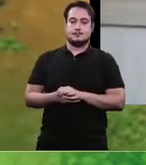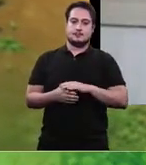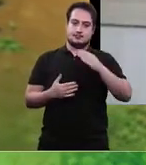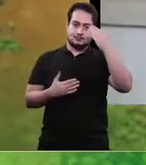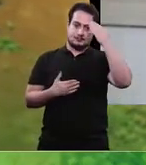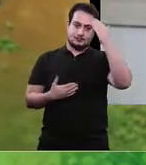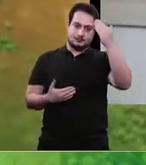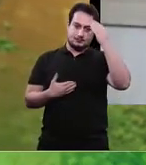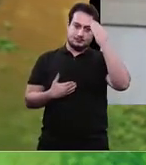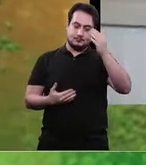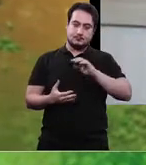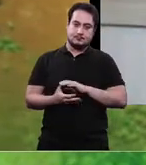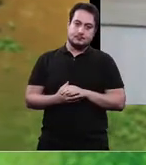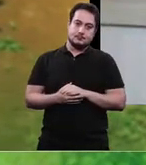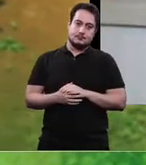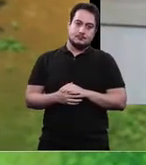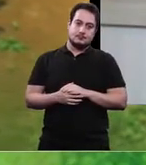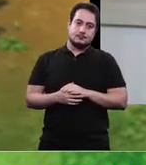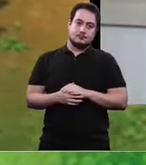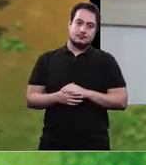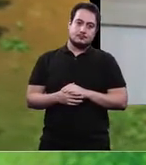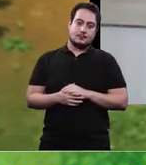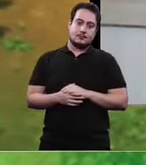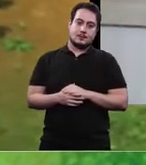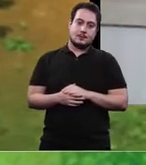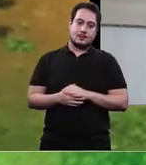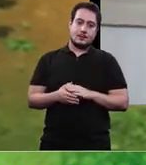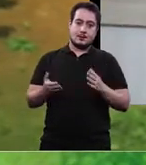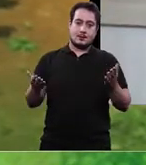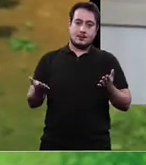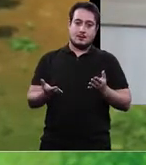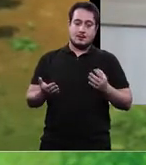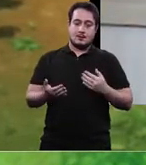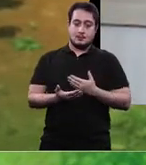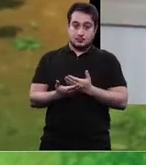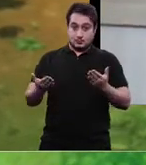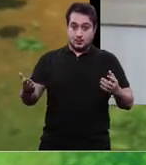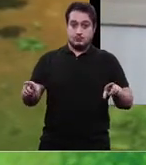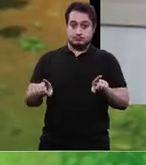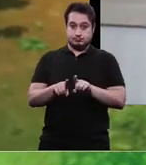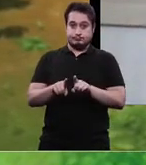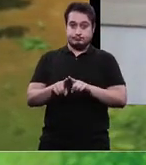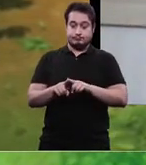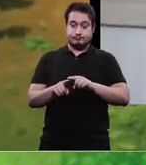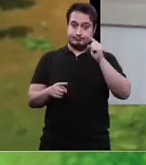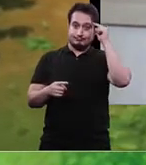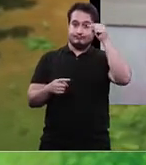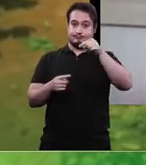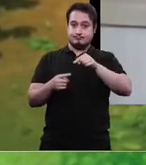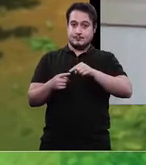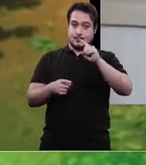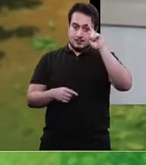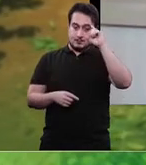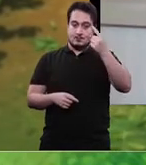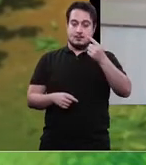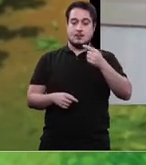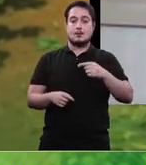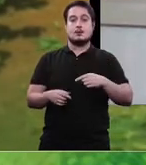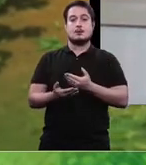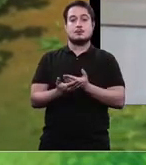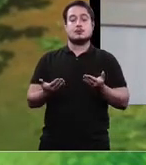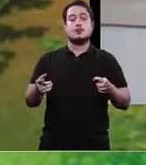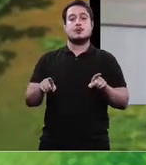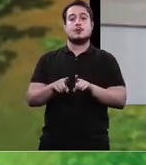Muito obrigado, Pedro. Nós também comungamos desta ideia e não por acaso nós estamos